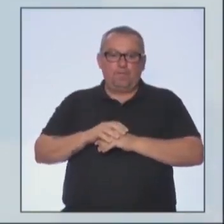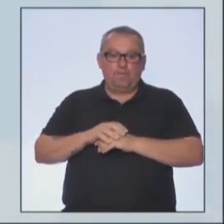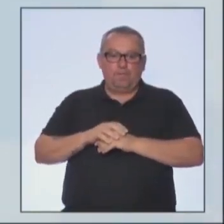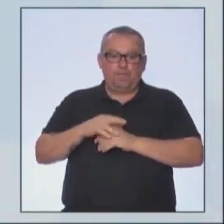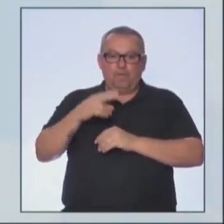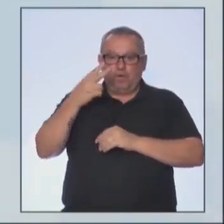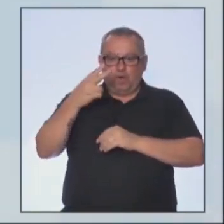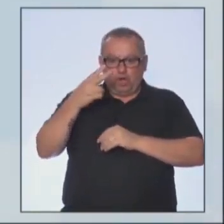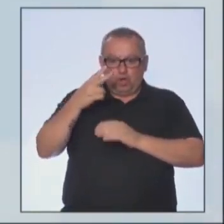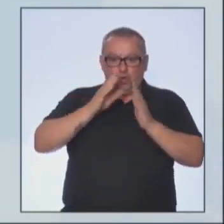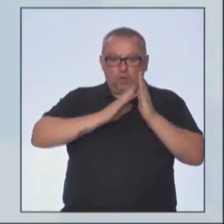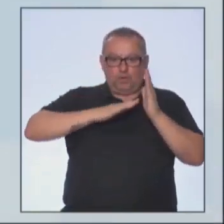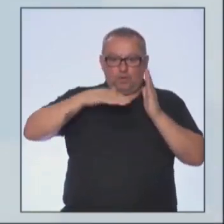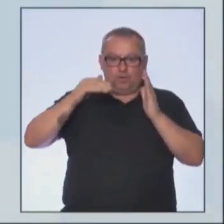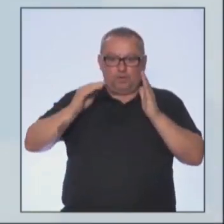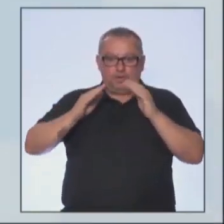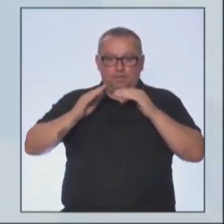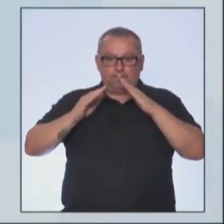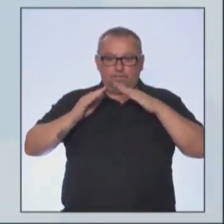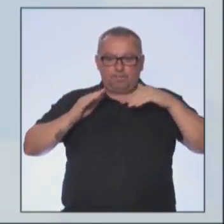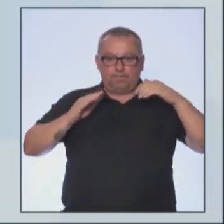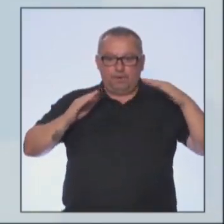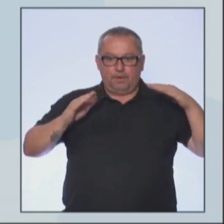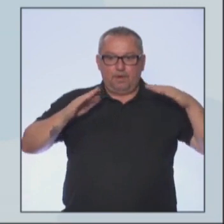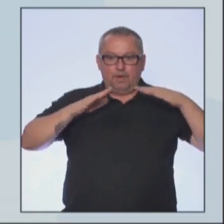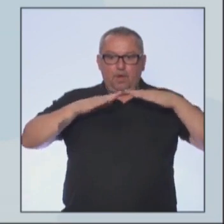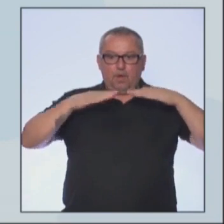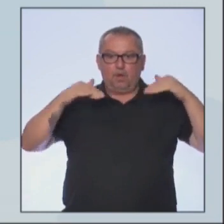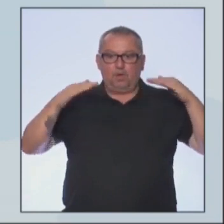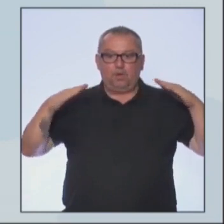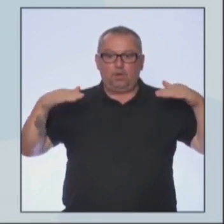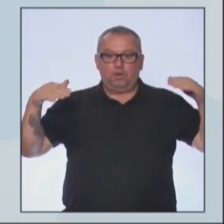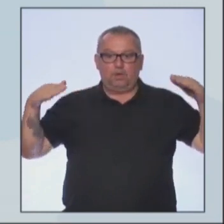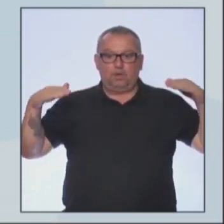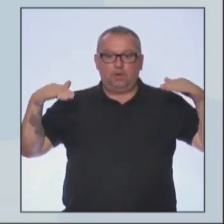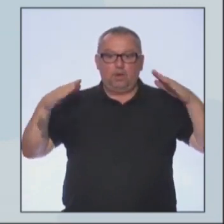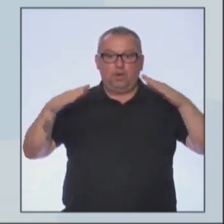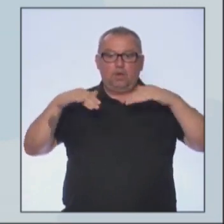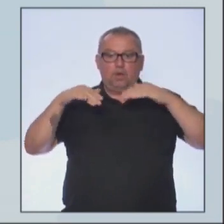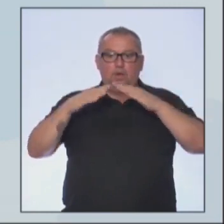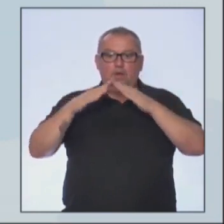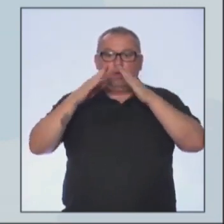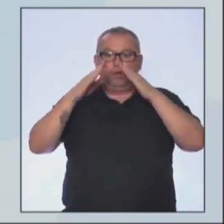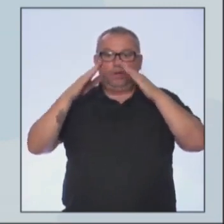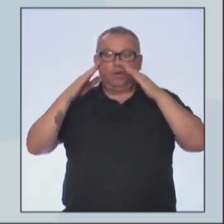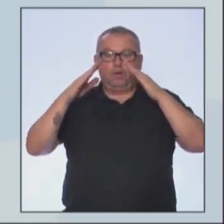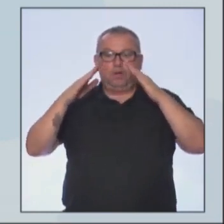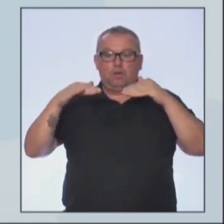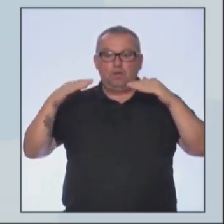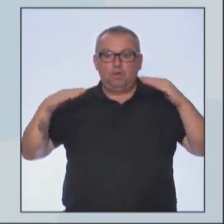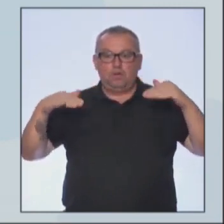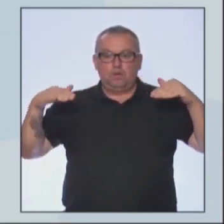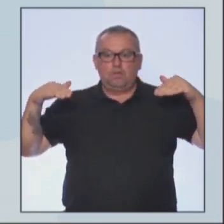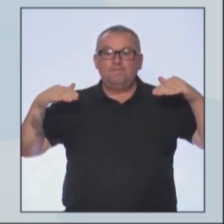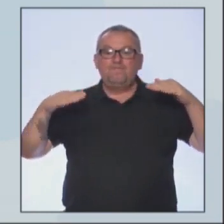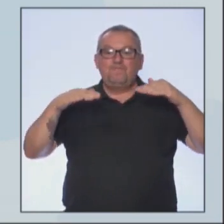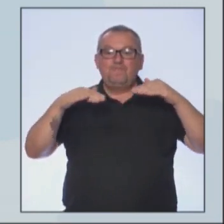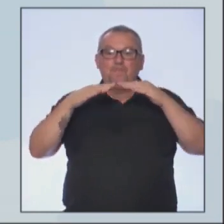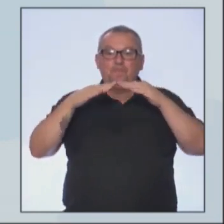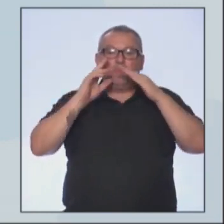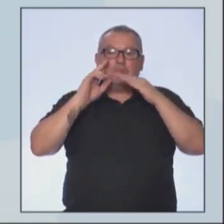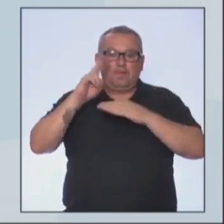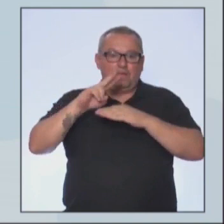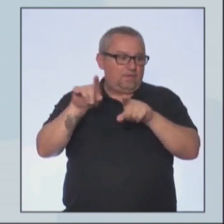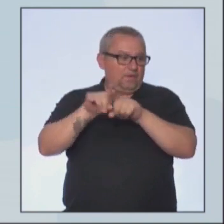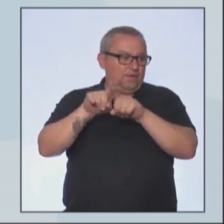duas ondas, elas estão caminhando na corda e quando elas se encontram, elas se somam. Dá para ver aí que a amplitude